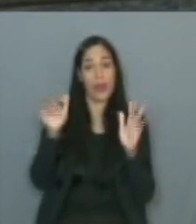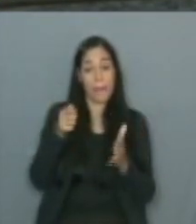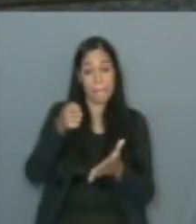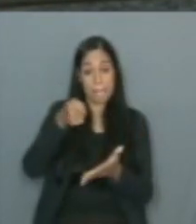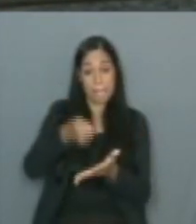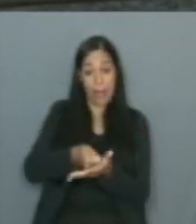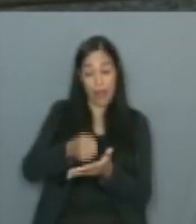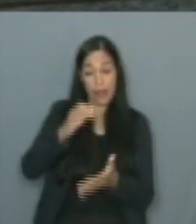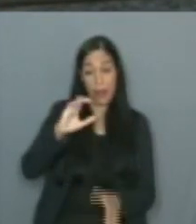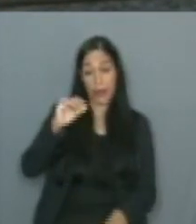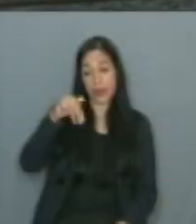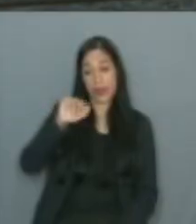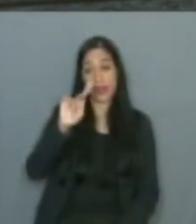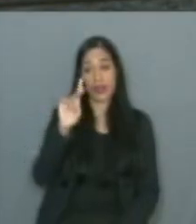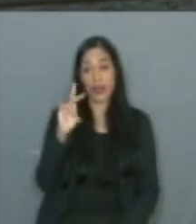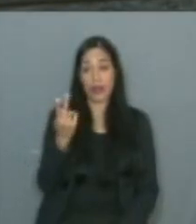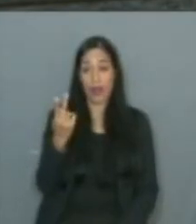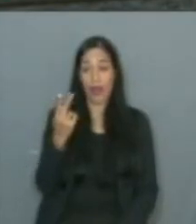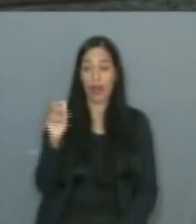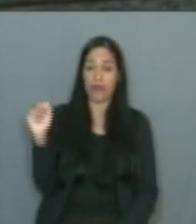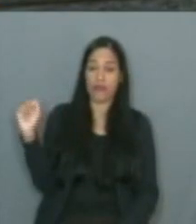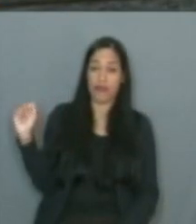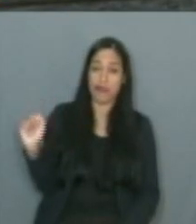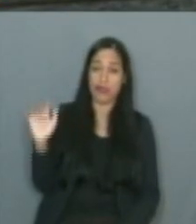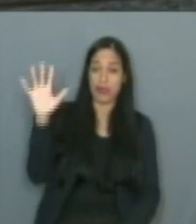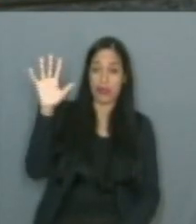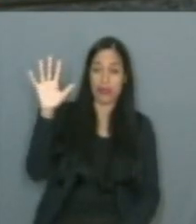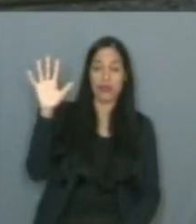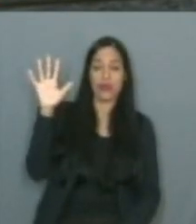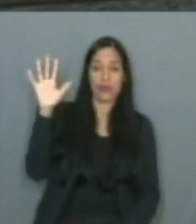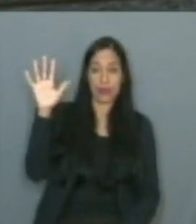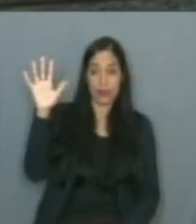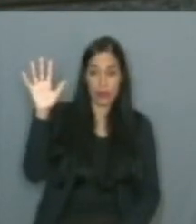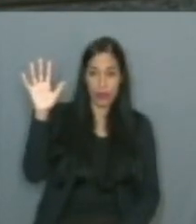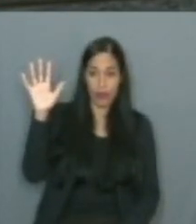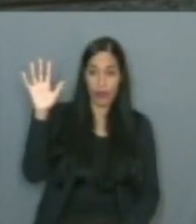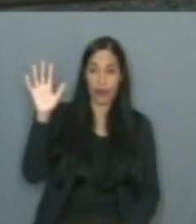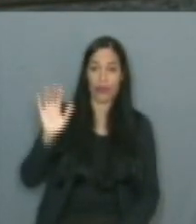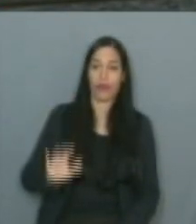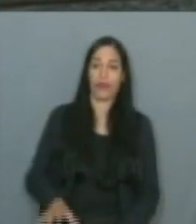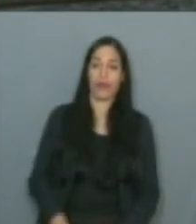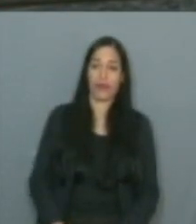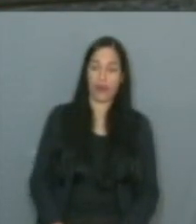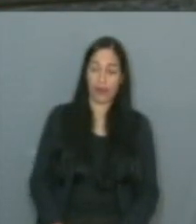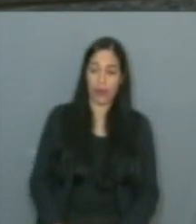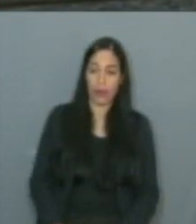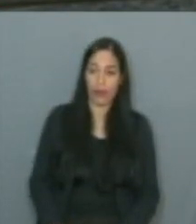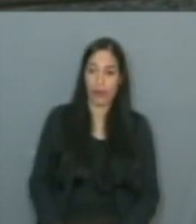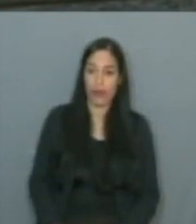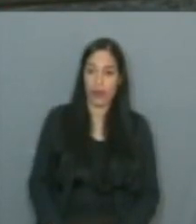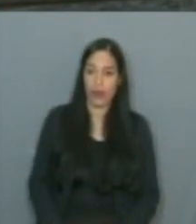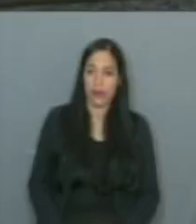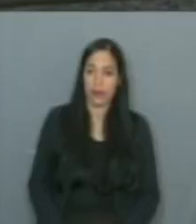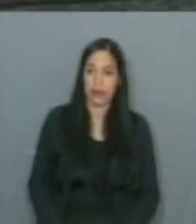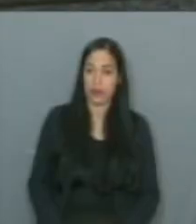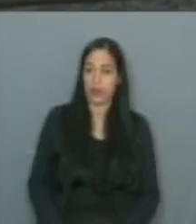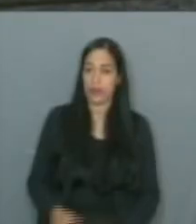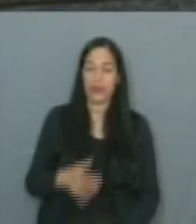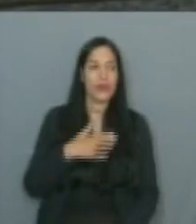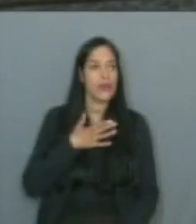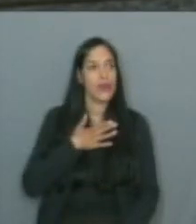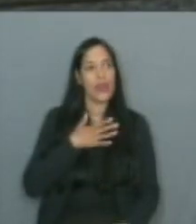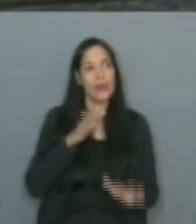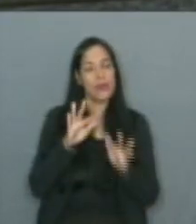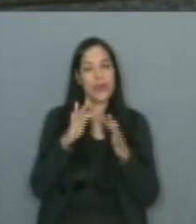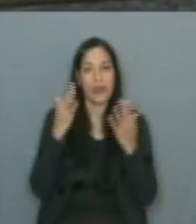uma CNH é muito caro. Eu não conto as vezes que a minha família,